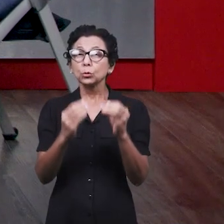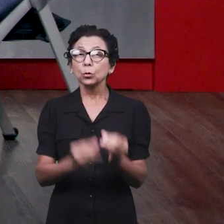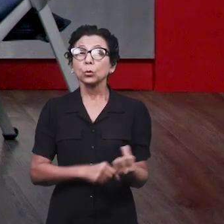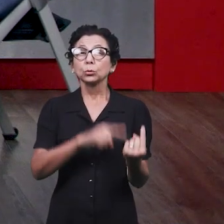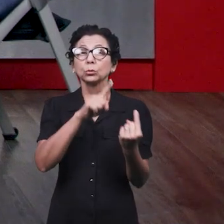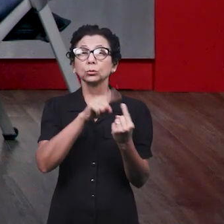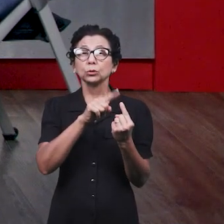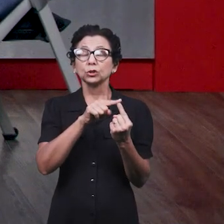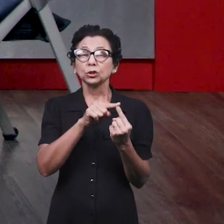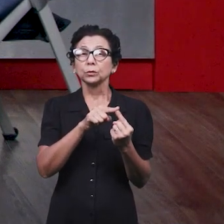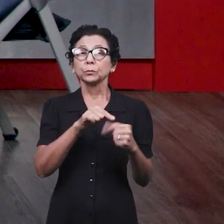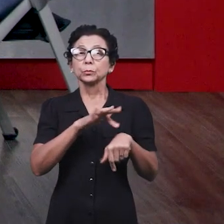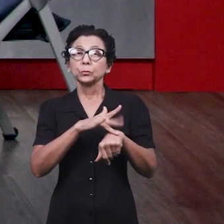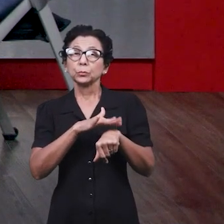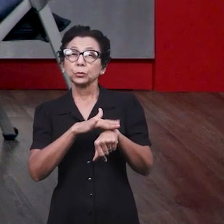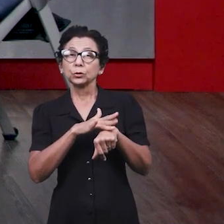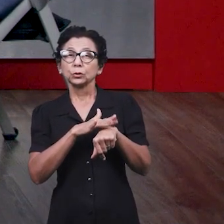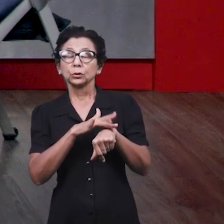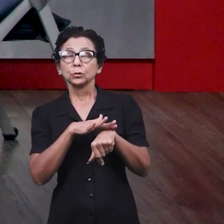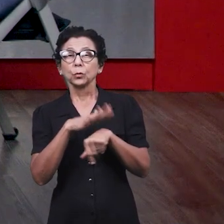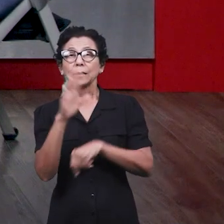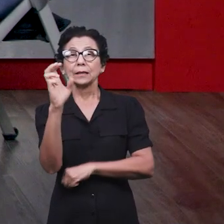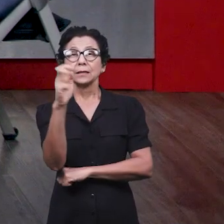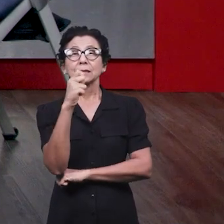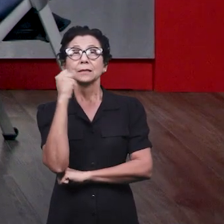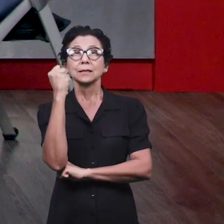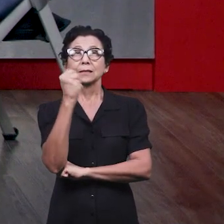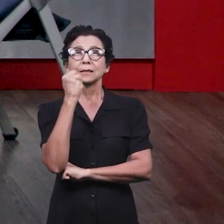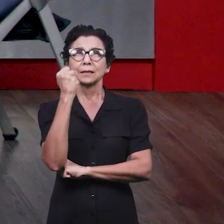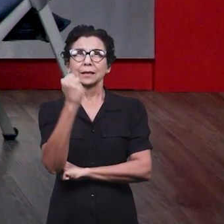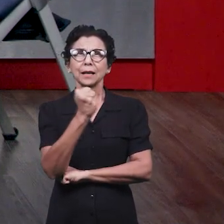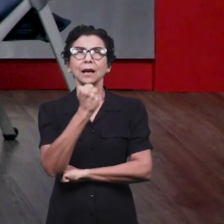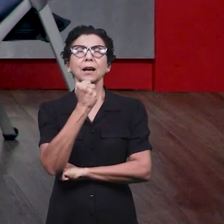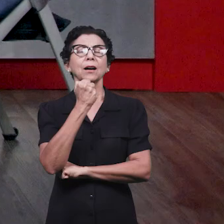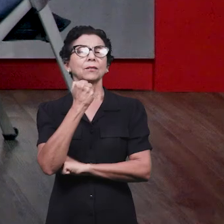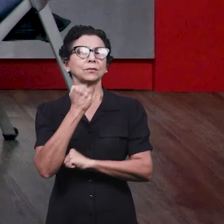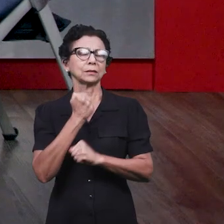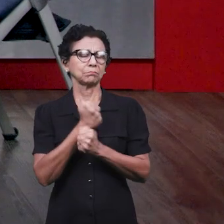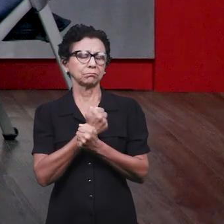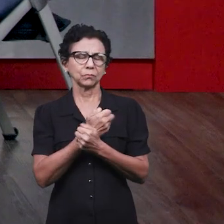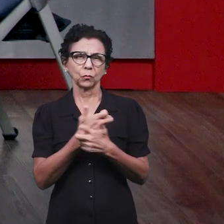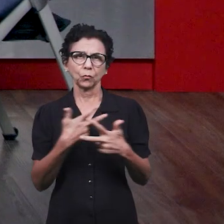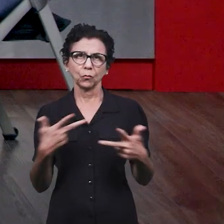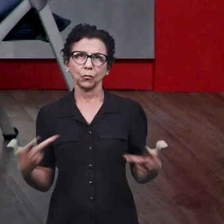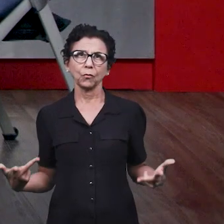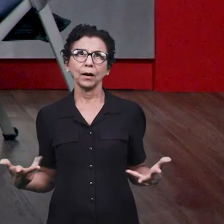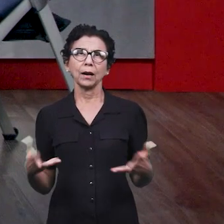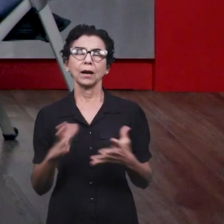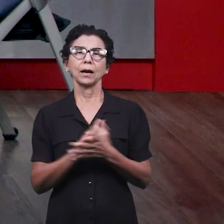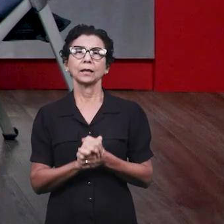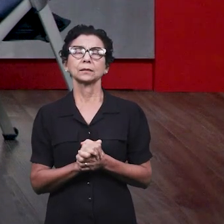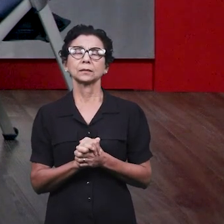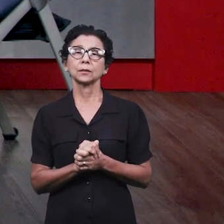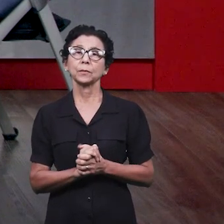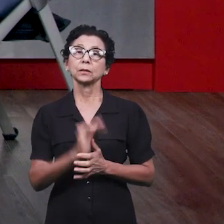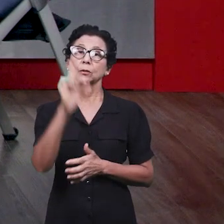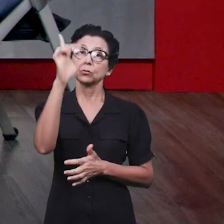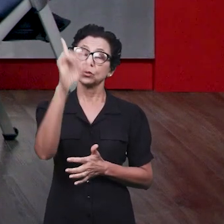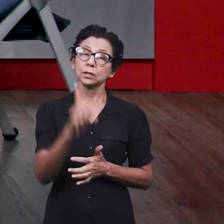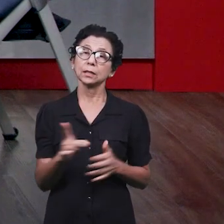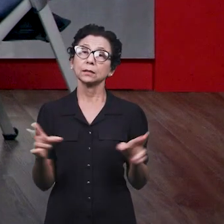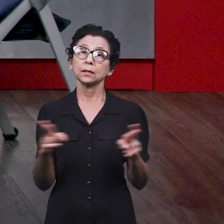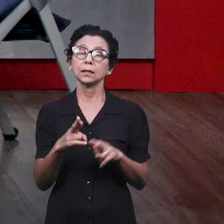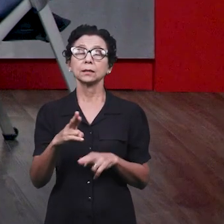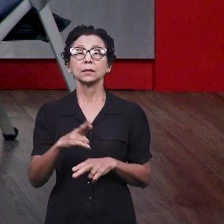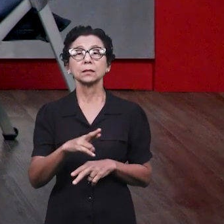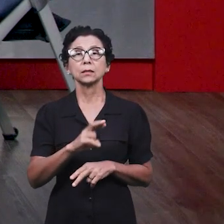são consideradas doenças graves. E existem algumas legislações também, como da Previdência Social, da isenção de imposto de renda, que traz o rol